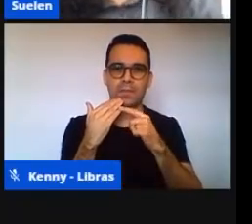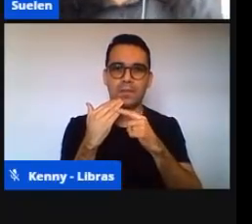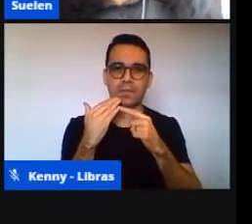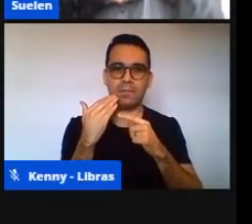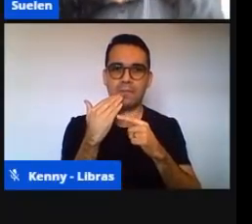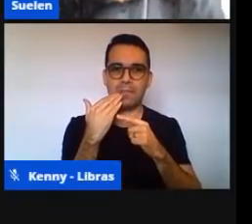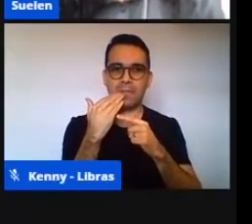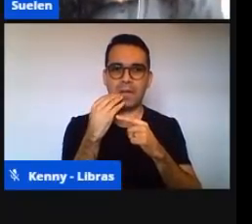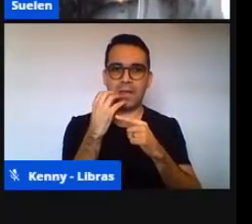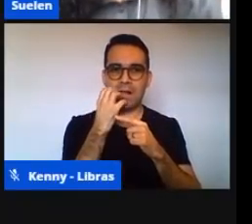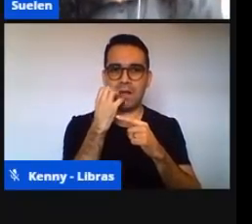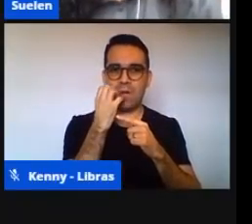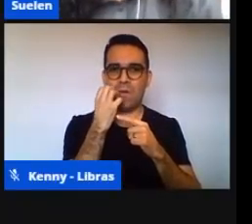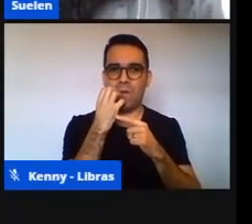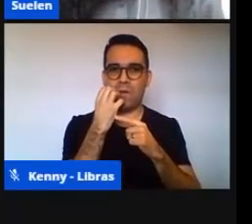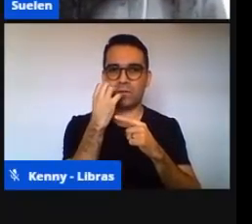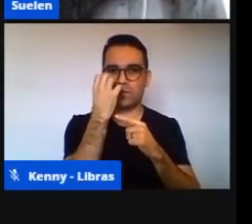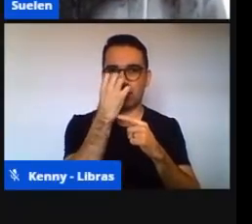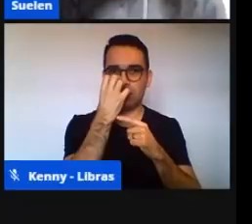olhos,